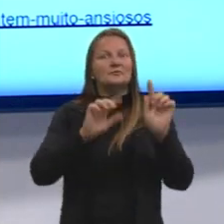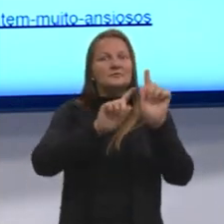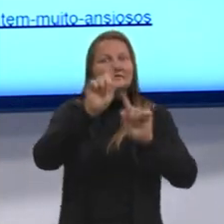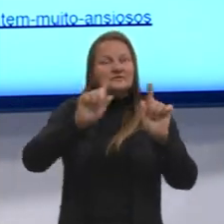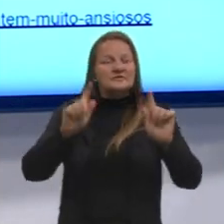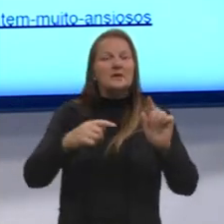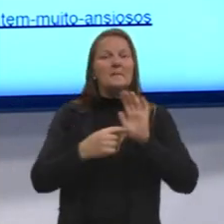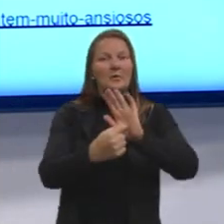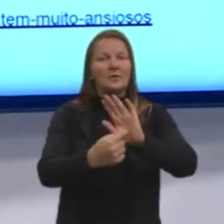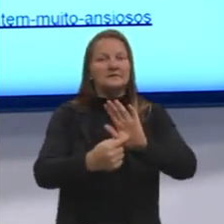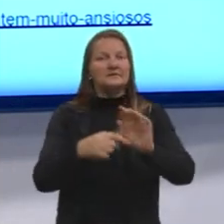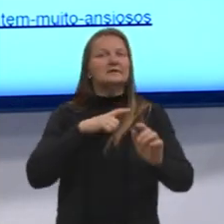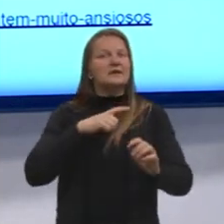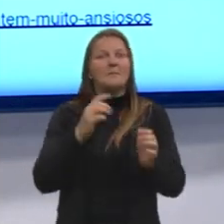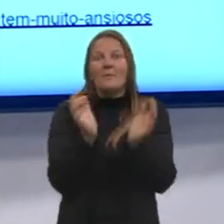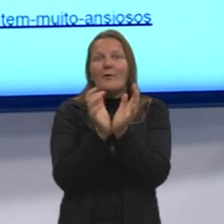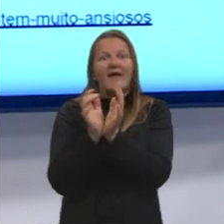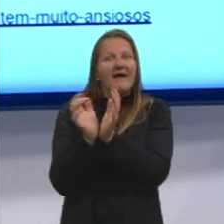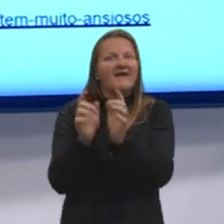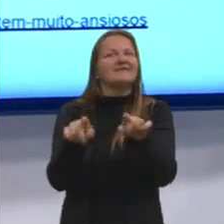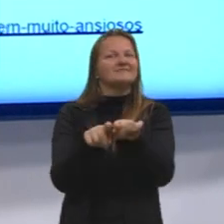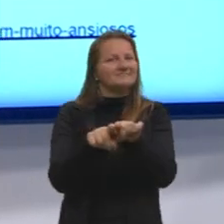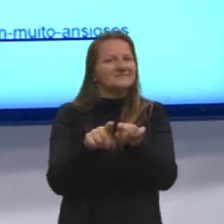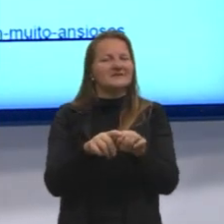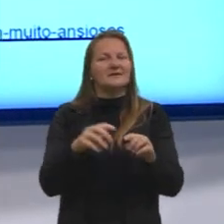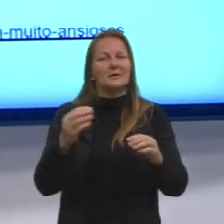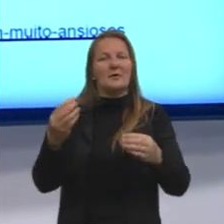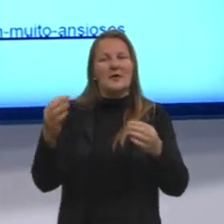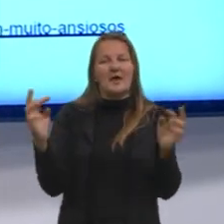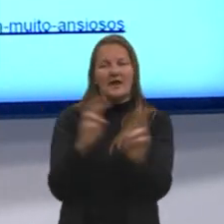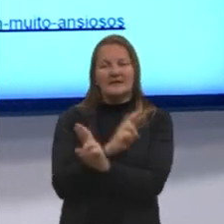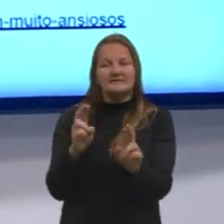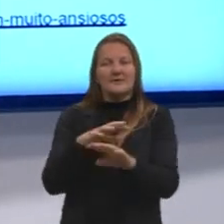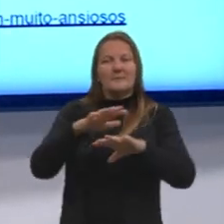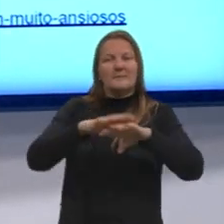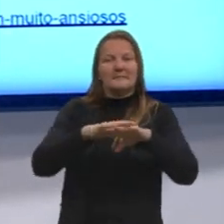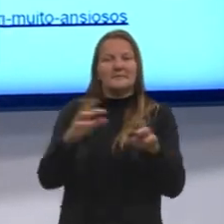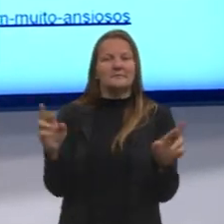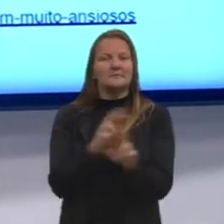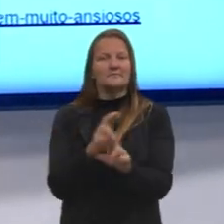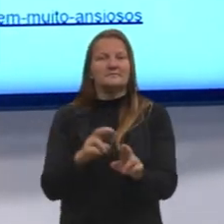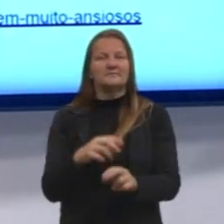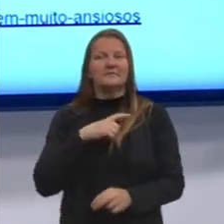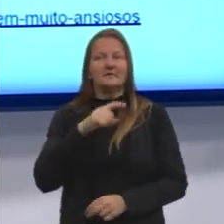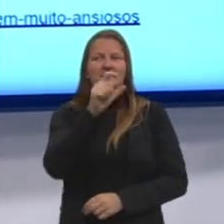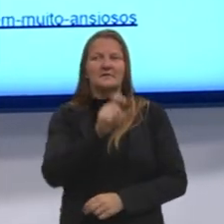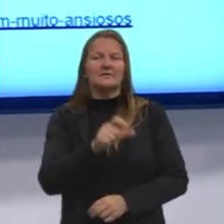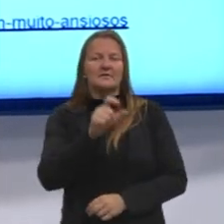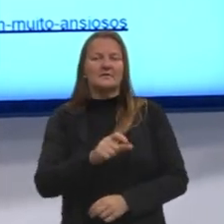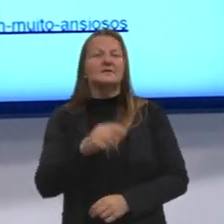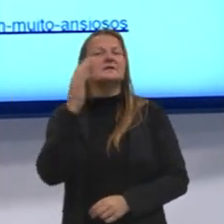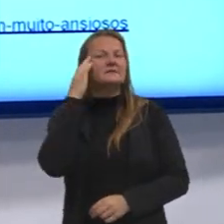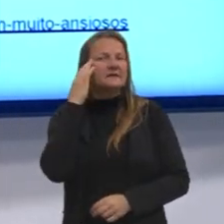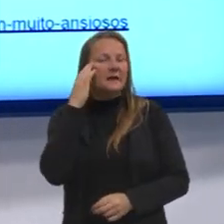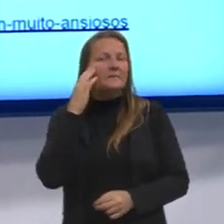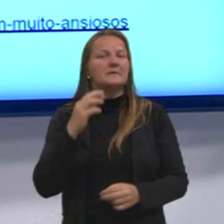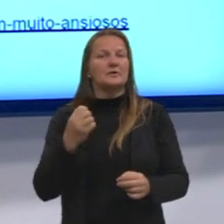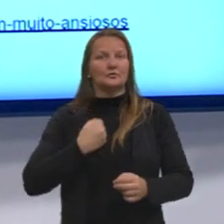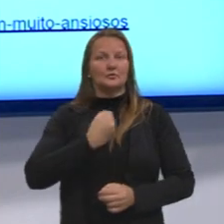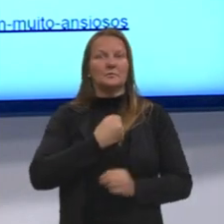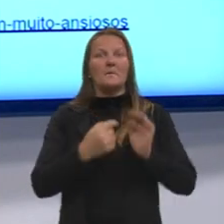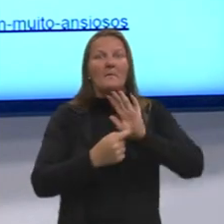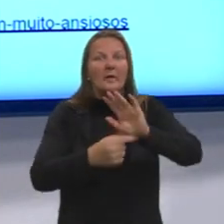mostram né a gente trazendo Claro para parte da Matemática os números porque quem é aí das exatas sabem que os números